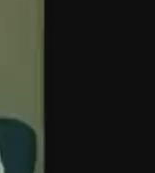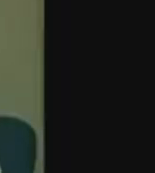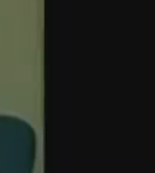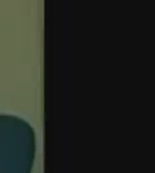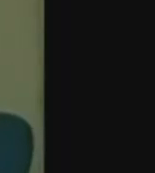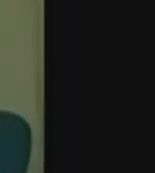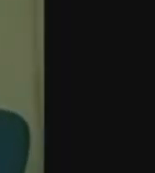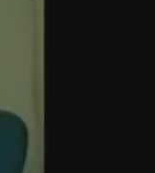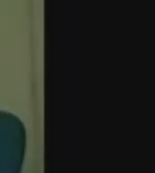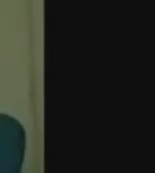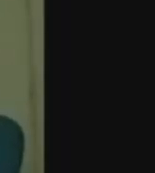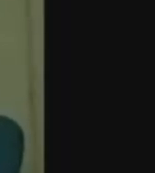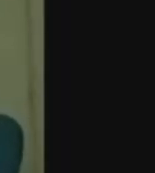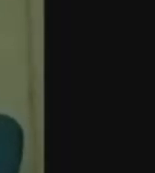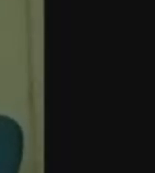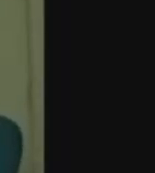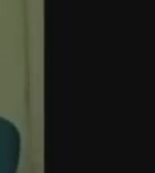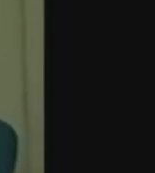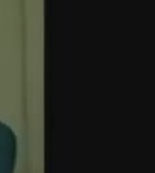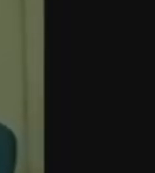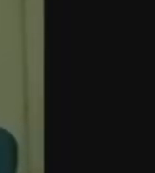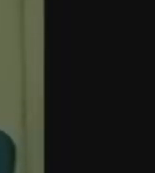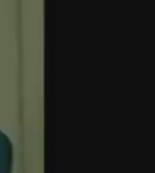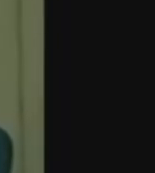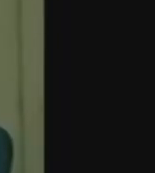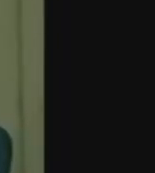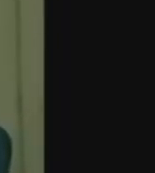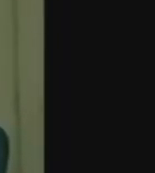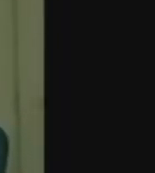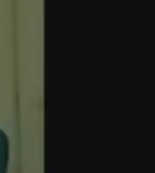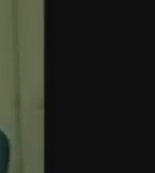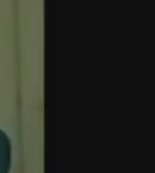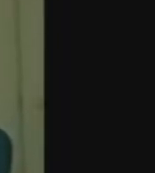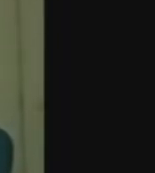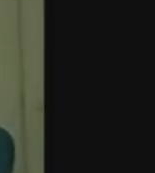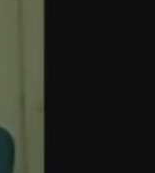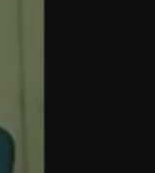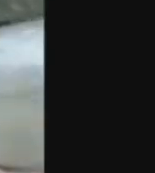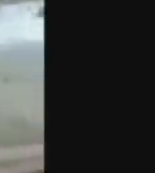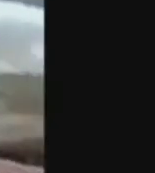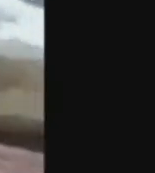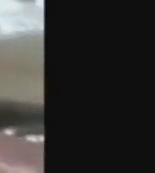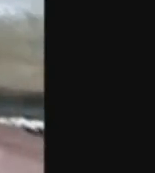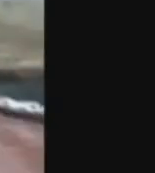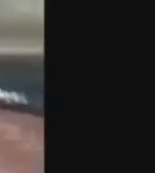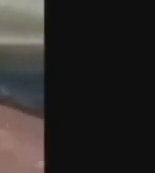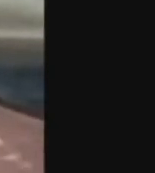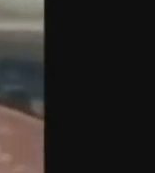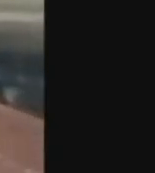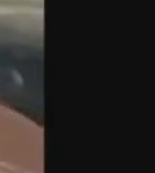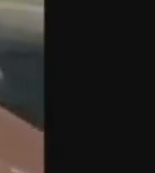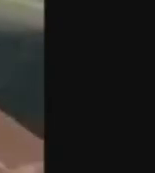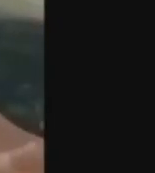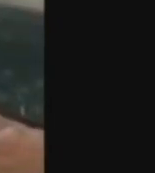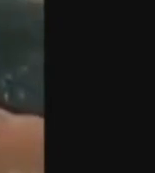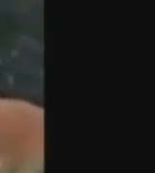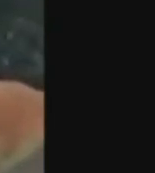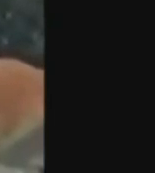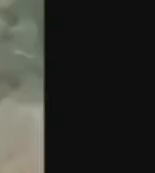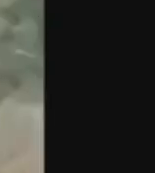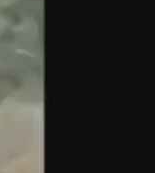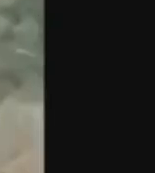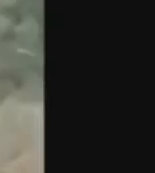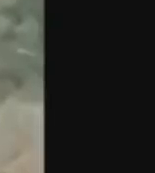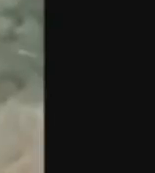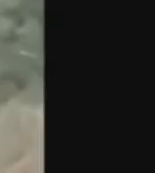pegou do Congro Rosa no supermercado, ele estava sendo vendido a R$ 75,00 o quilo. Para o consumidor, fica a certeza de não